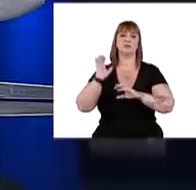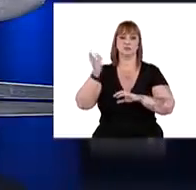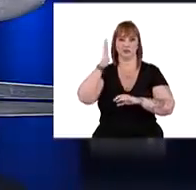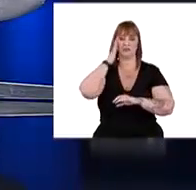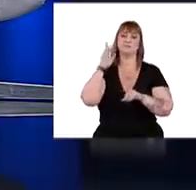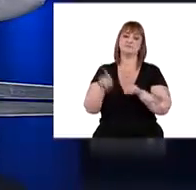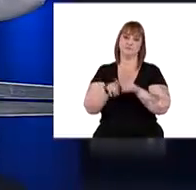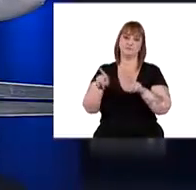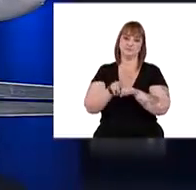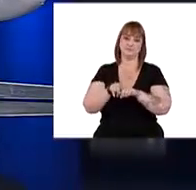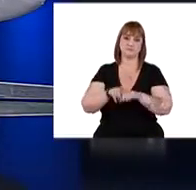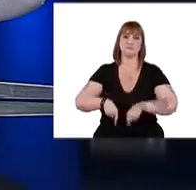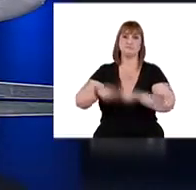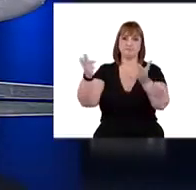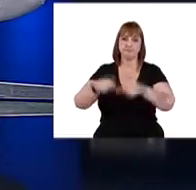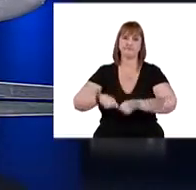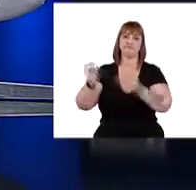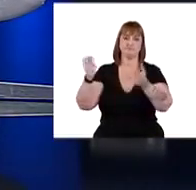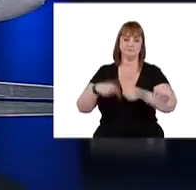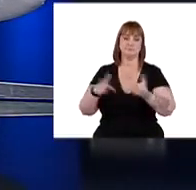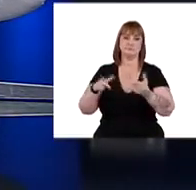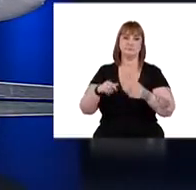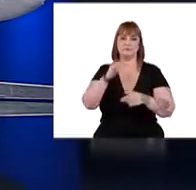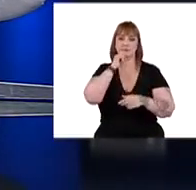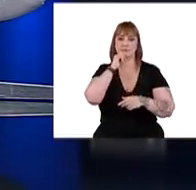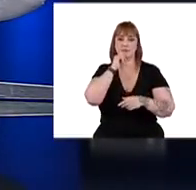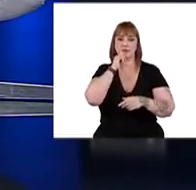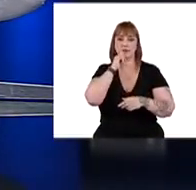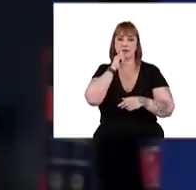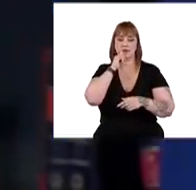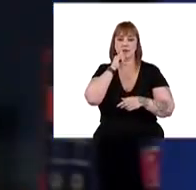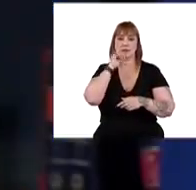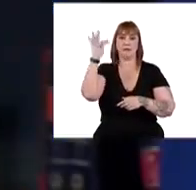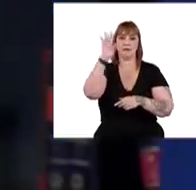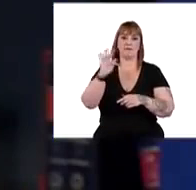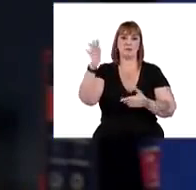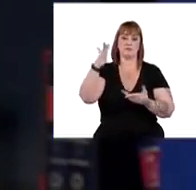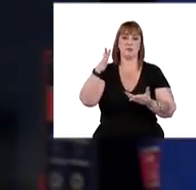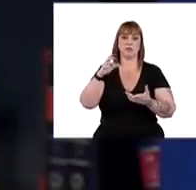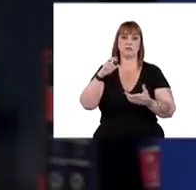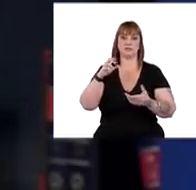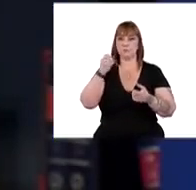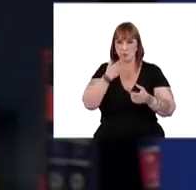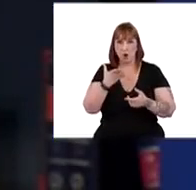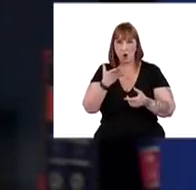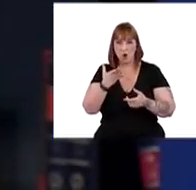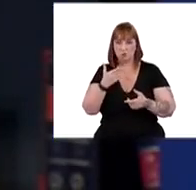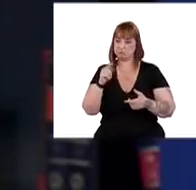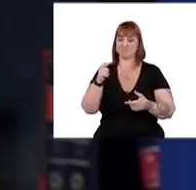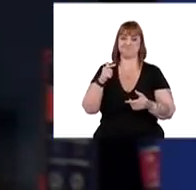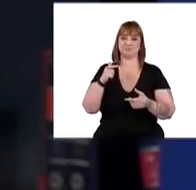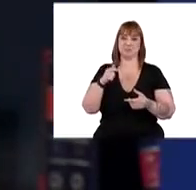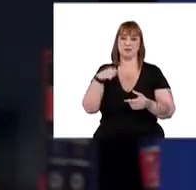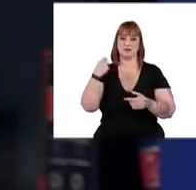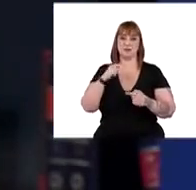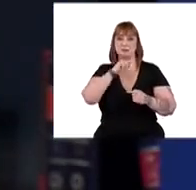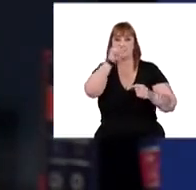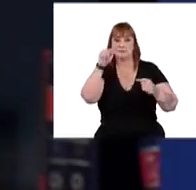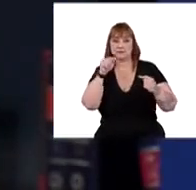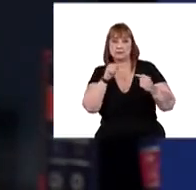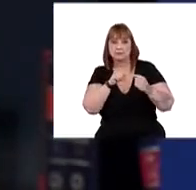sabemos também, gasta-se muito relativamente, por exemplo, na educação superior, mas não temos eficácia. Então, nós temos que ter métricas